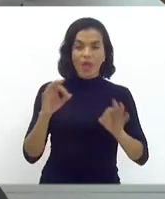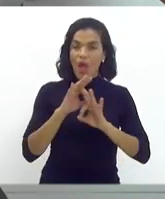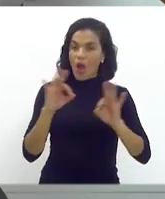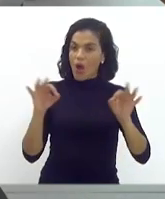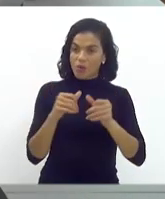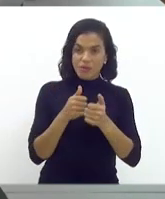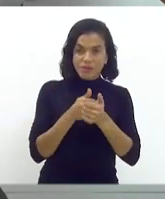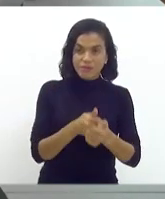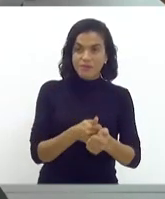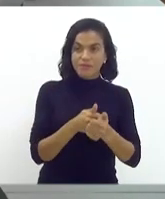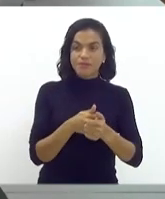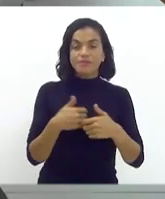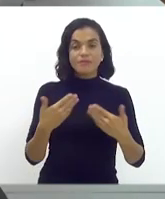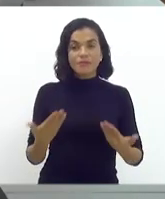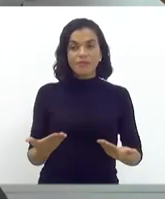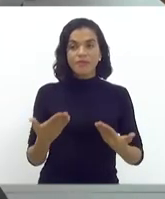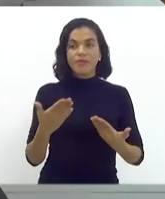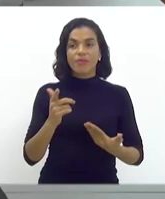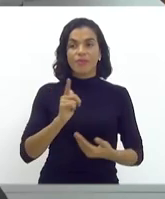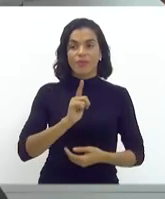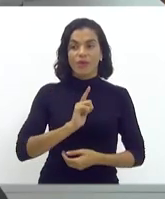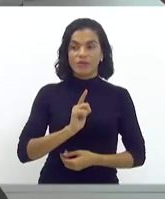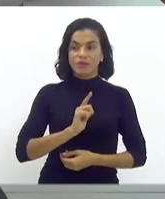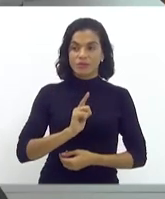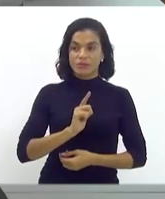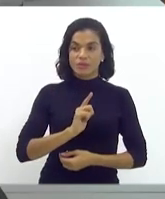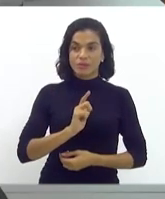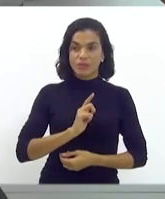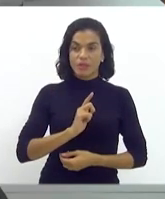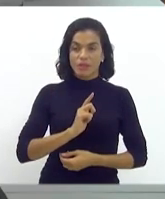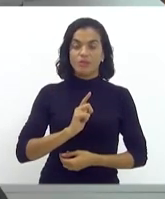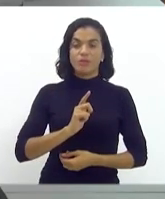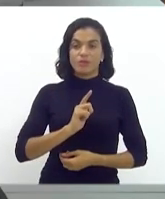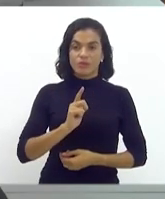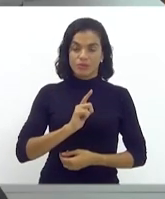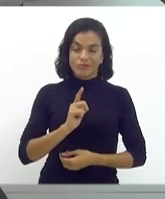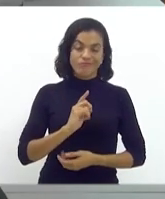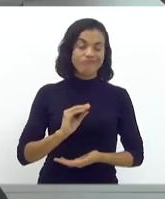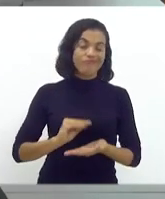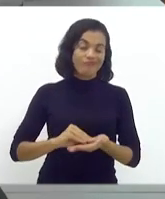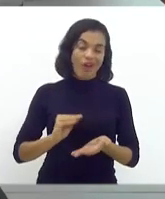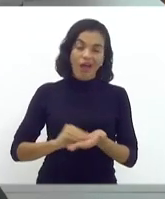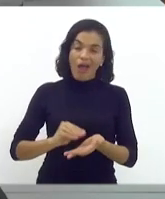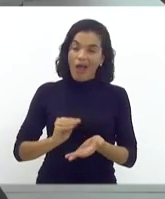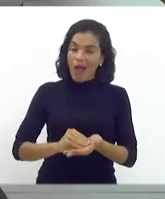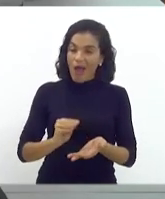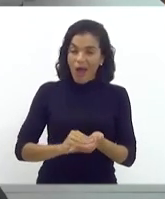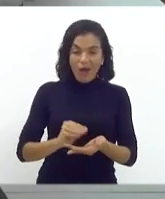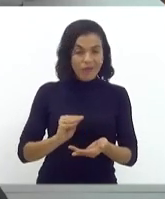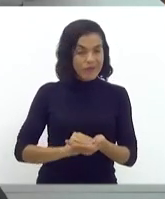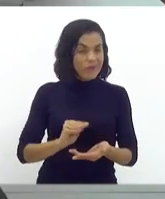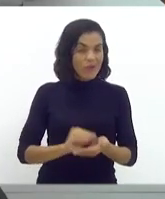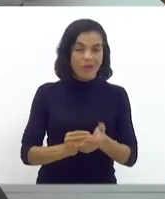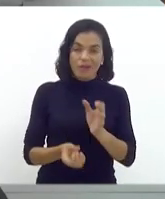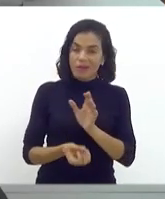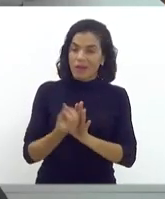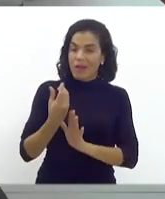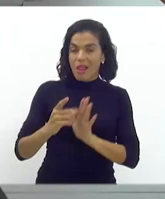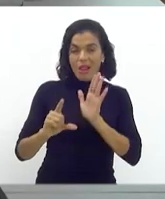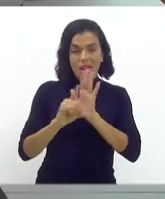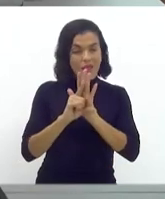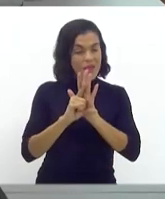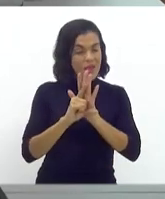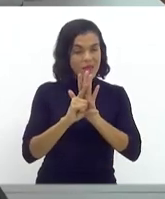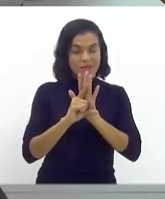seguir então nós temos uma nós temos uma carência Legislativa sobre o tema